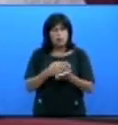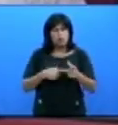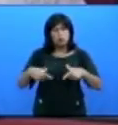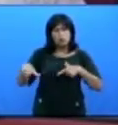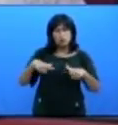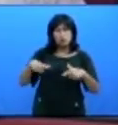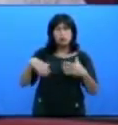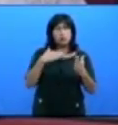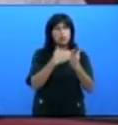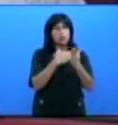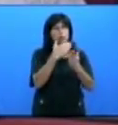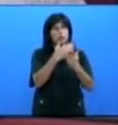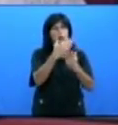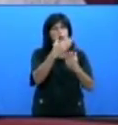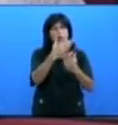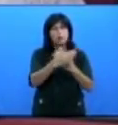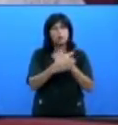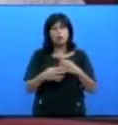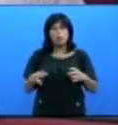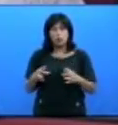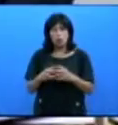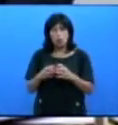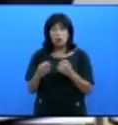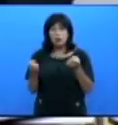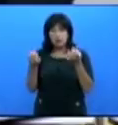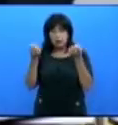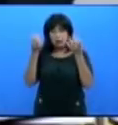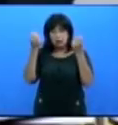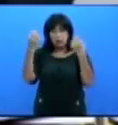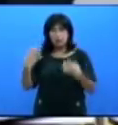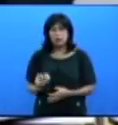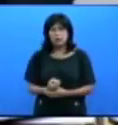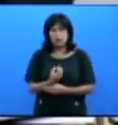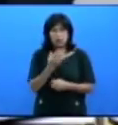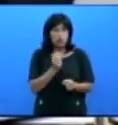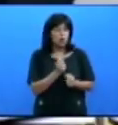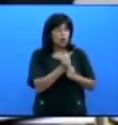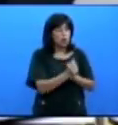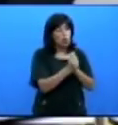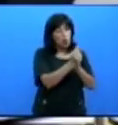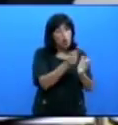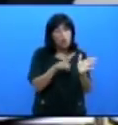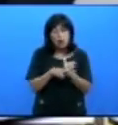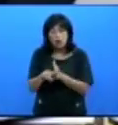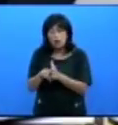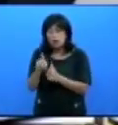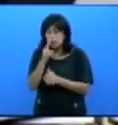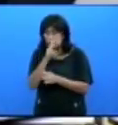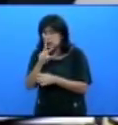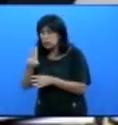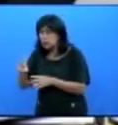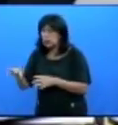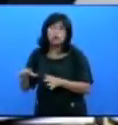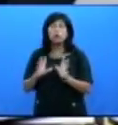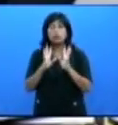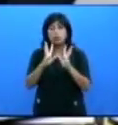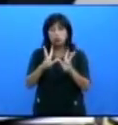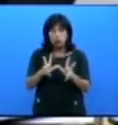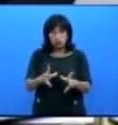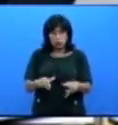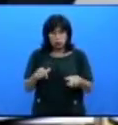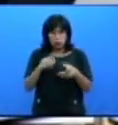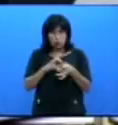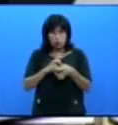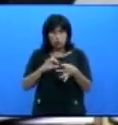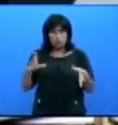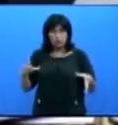desenvolvidos pela comissão especial, criada para acompanhar e fiscalizar todo o processo de liberação e instalação